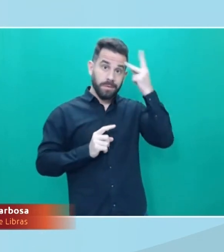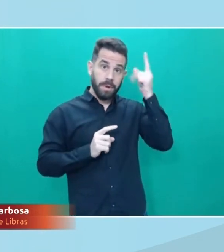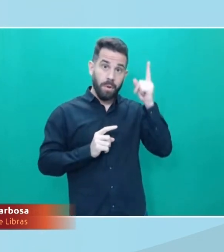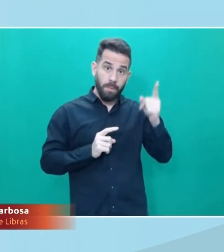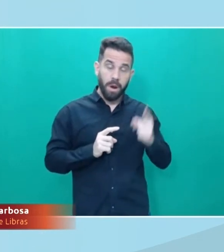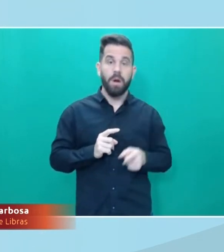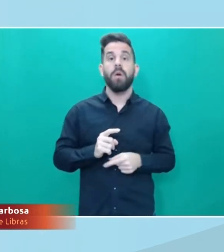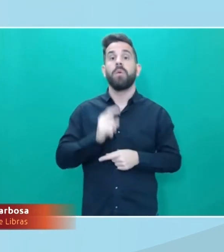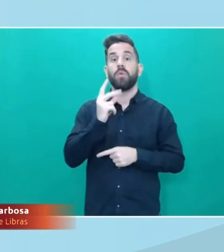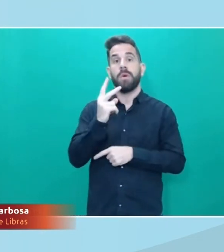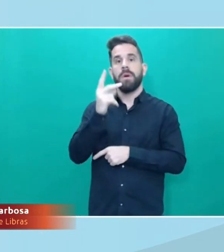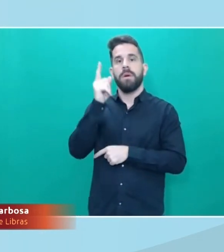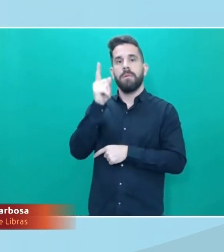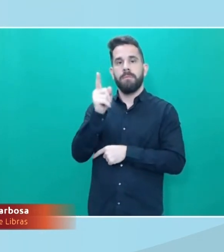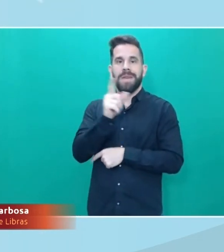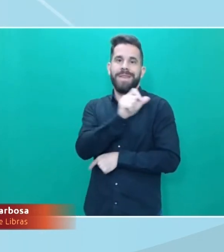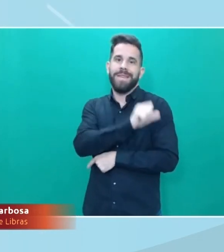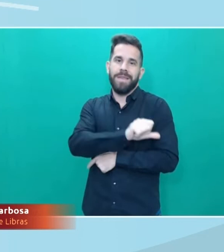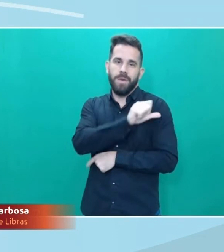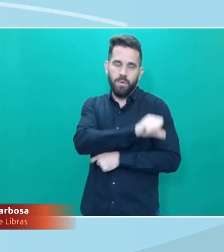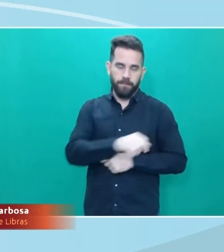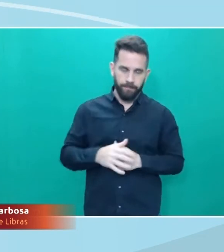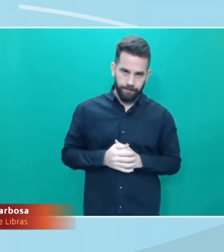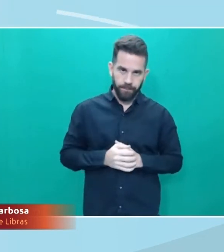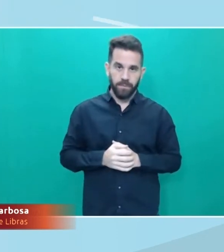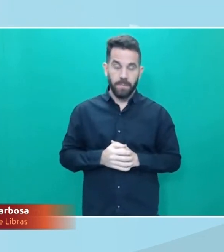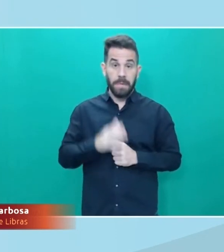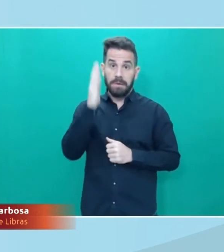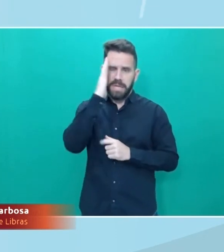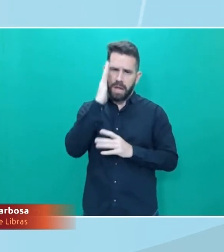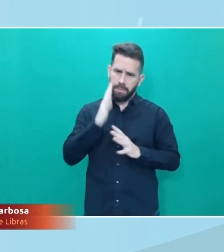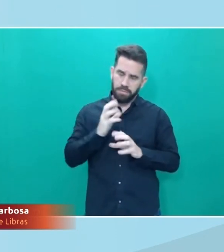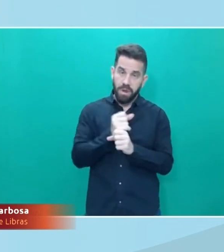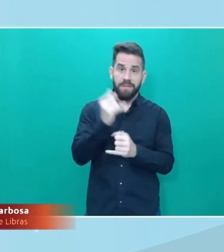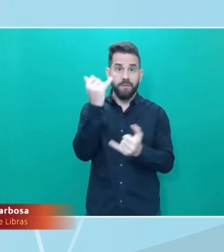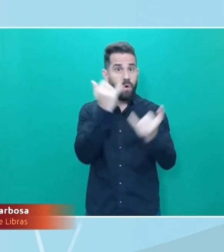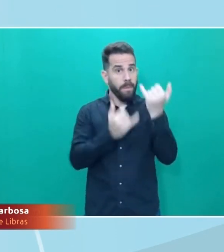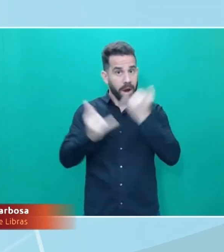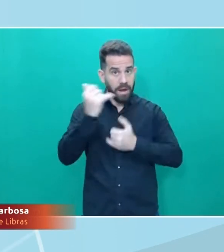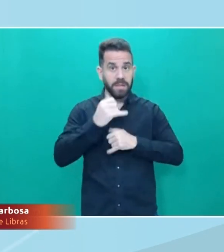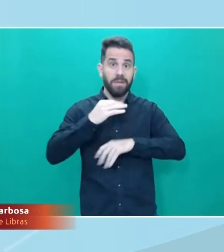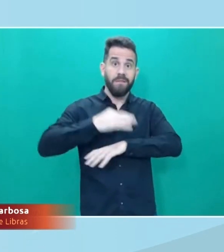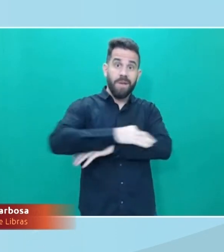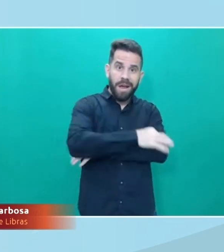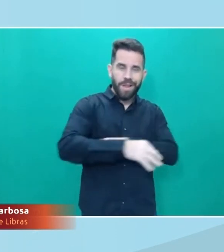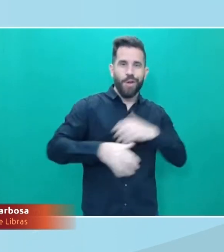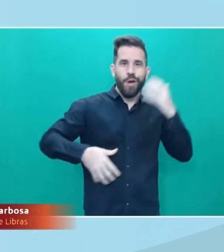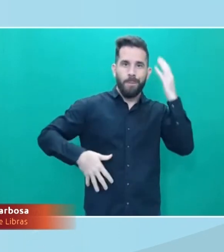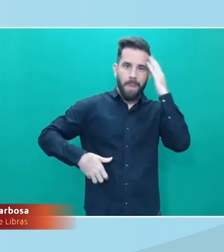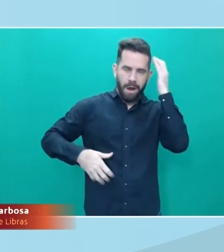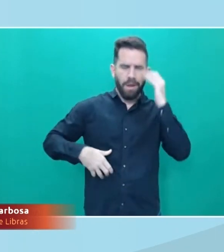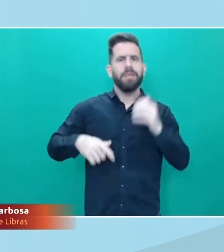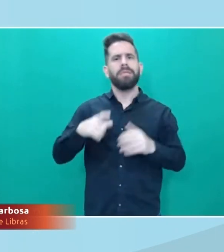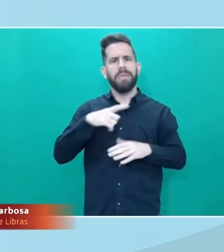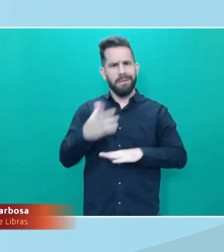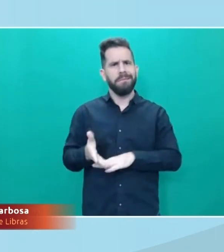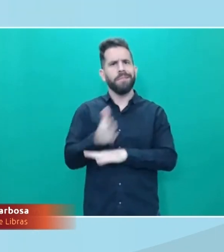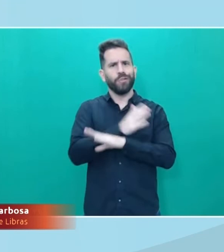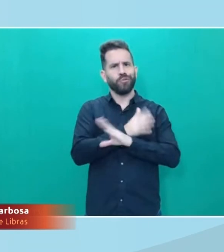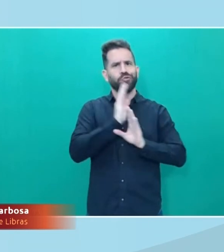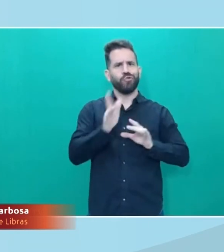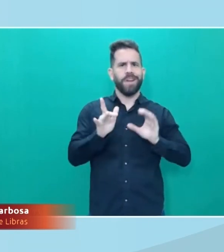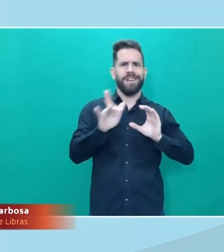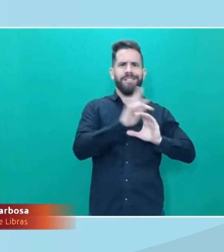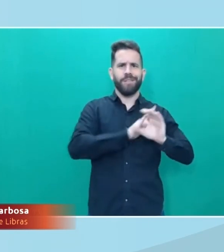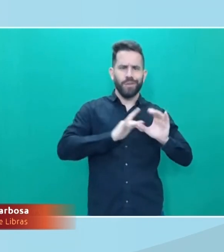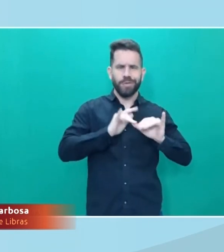de Janeiro. Se você quiser saber um pouco mais sobre a varíola dos macacos, a gente tem um programa muito interessante sobre